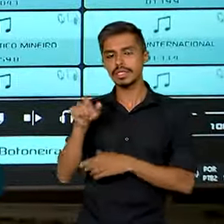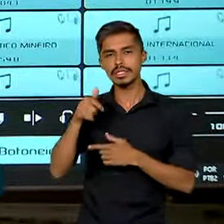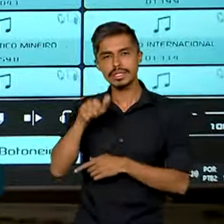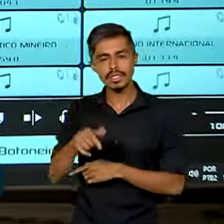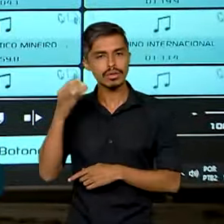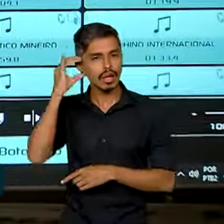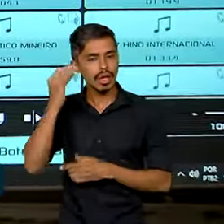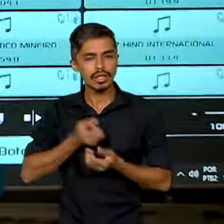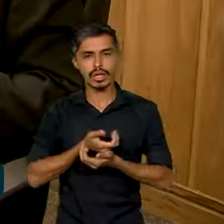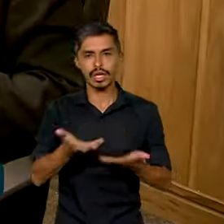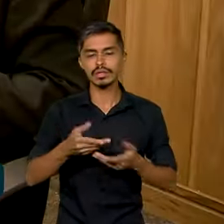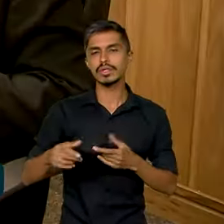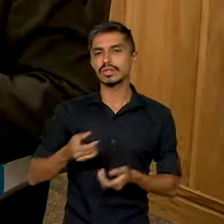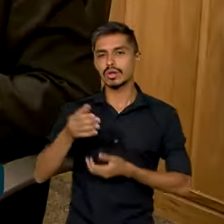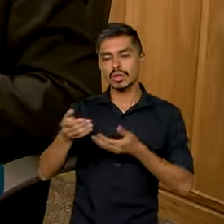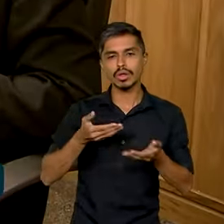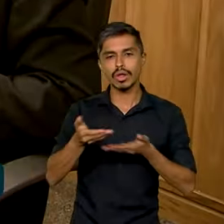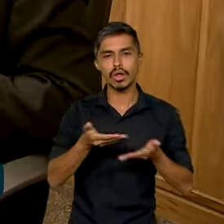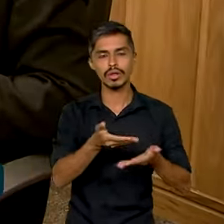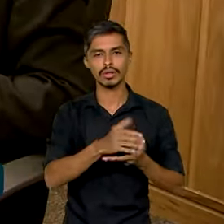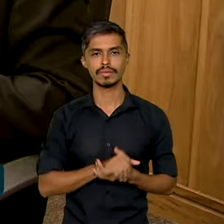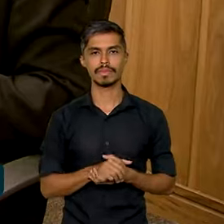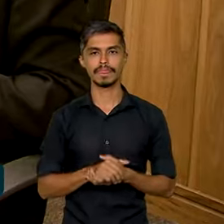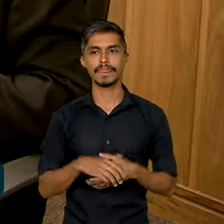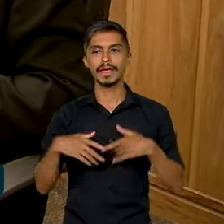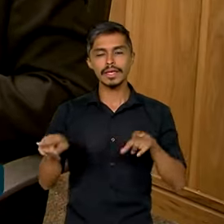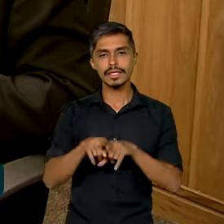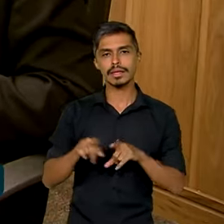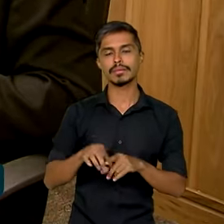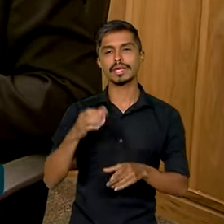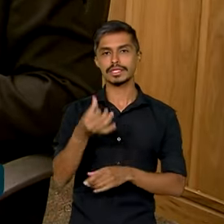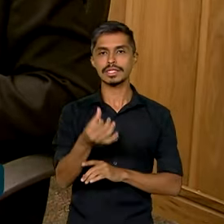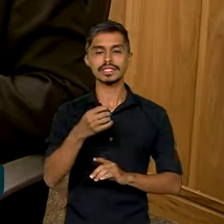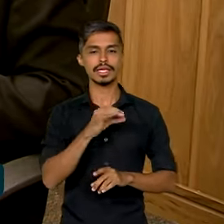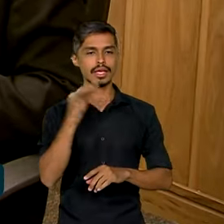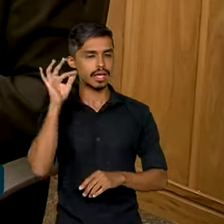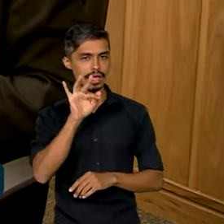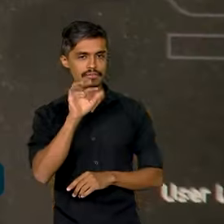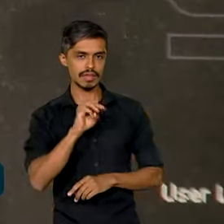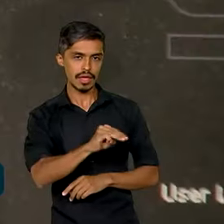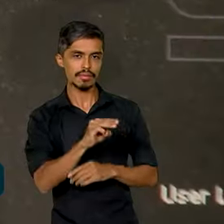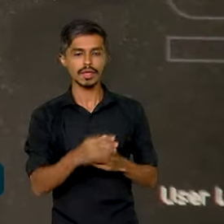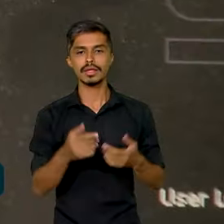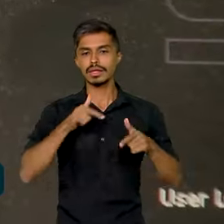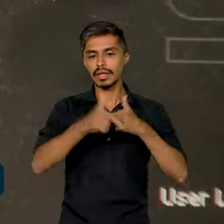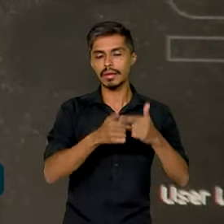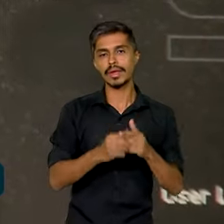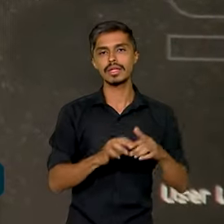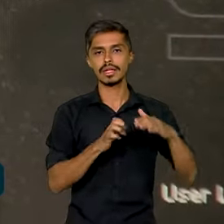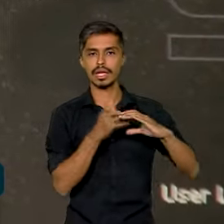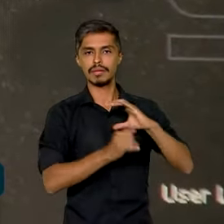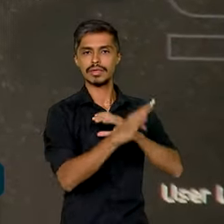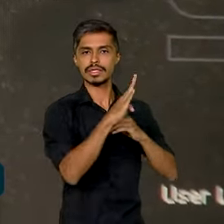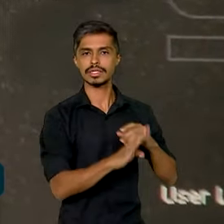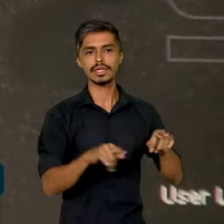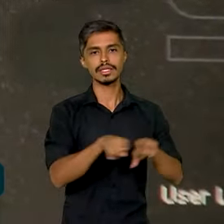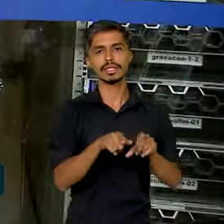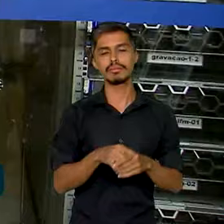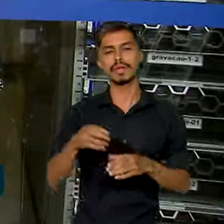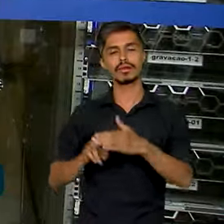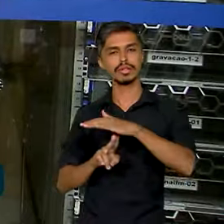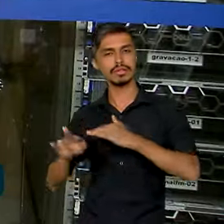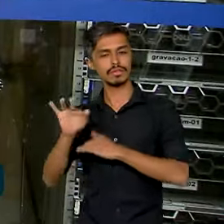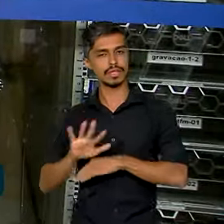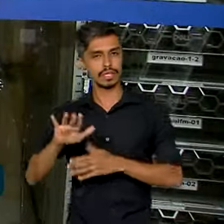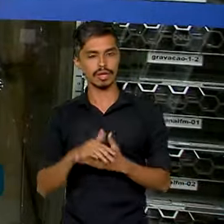de rádio a serem operadas pelos institutos federais e das 6 FMs que serão operadas entre a EBC e universidades federais.